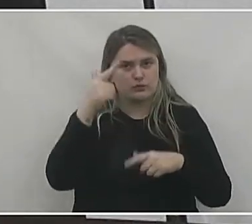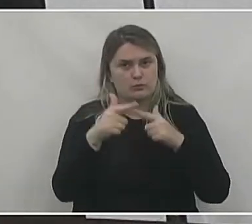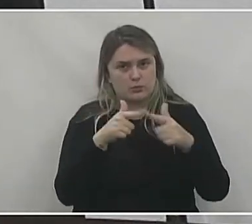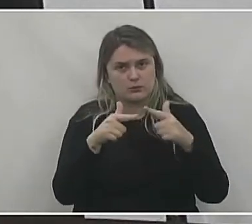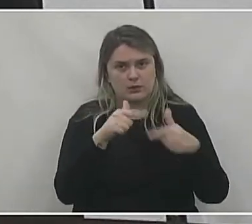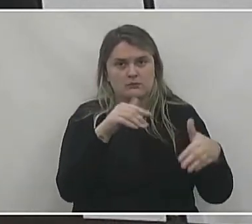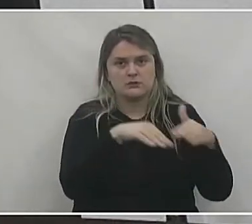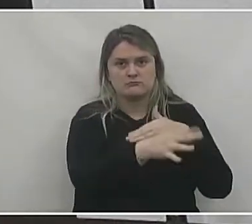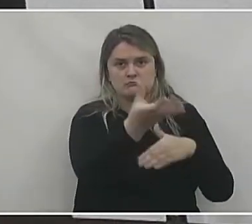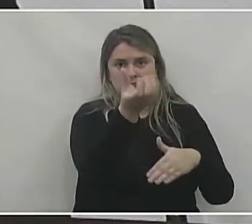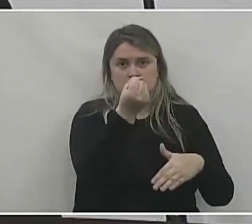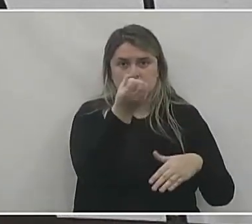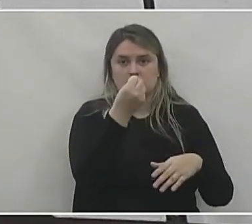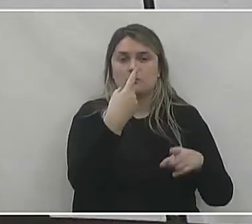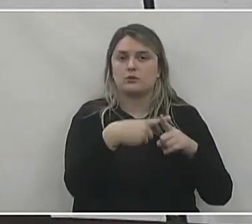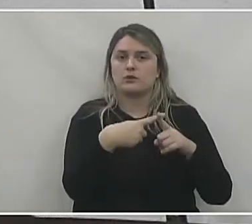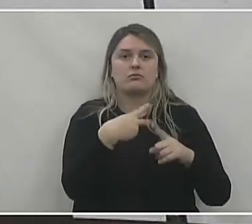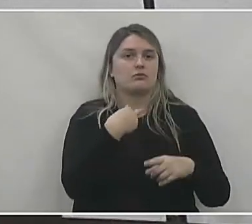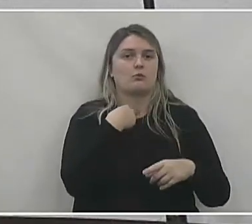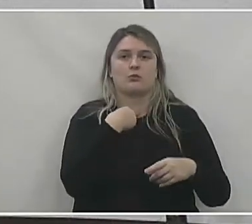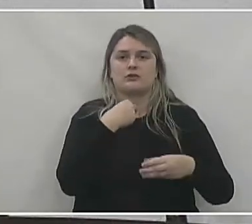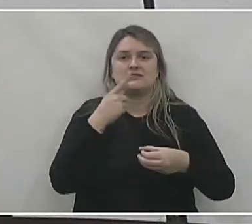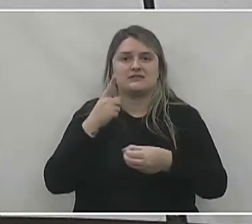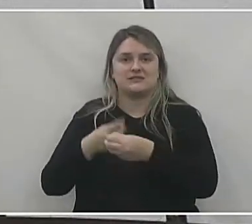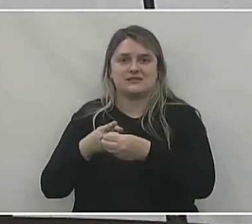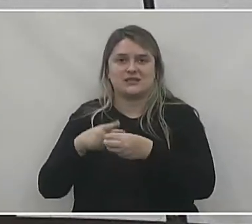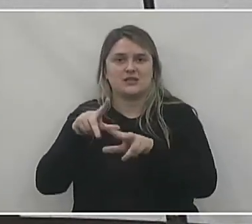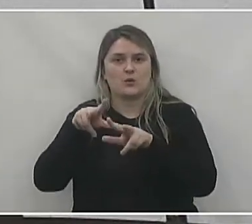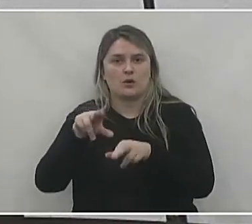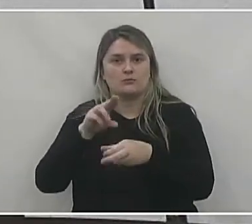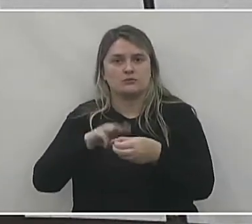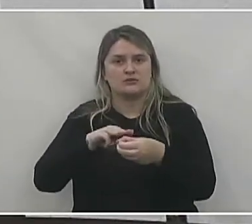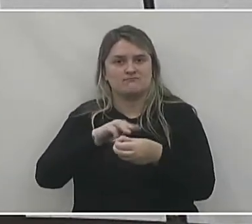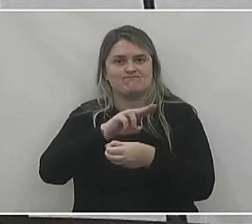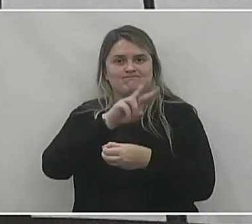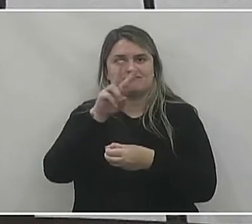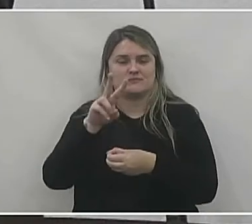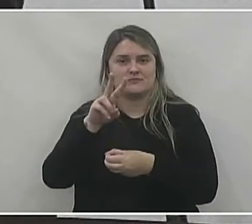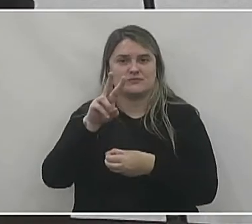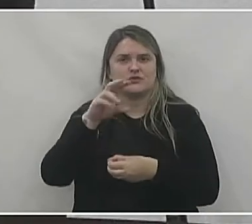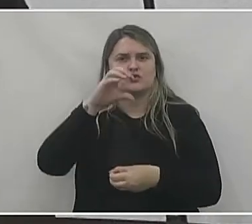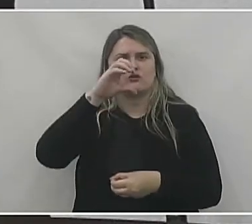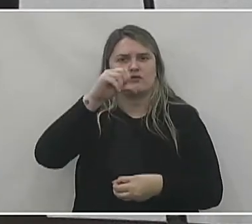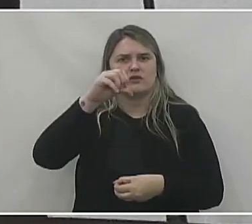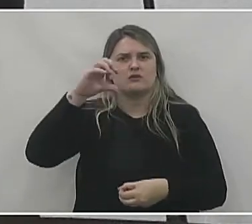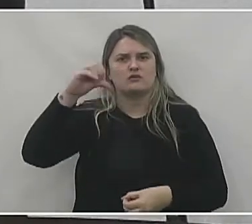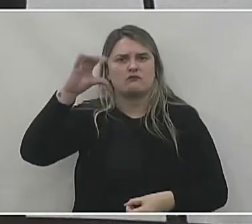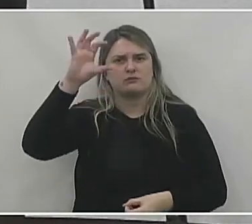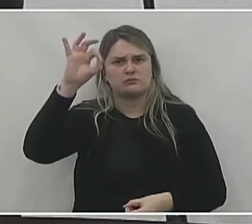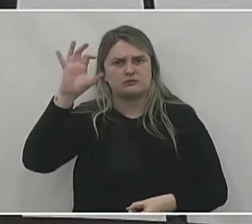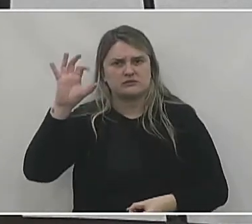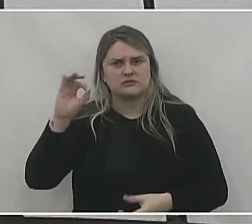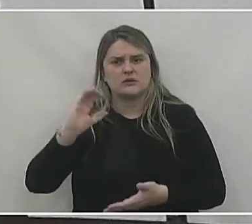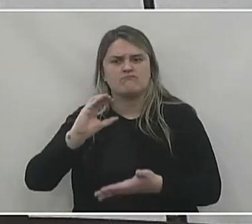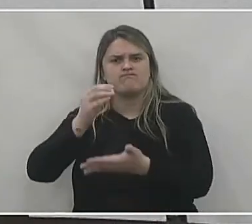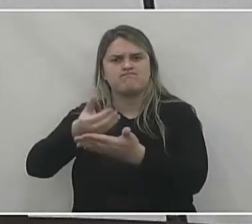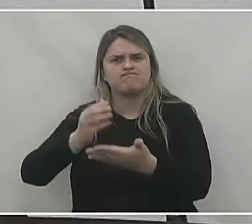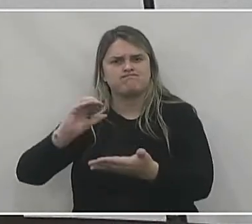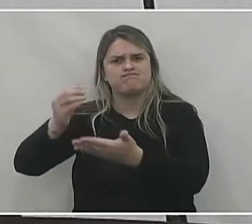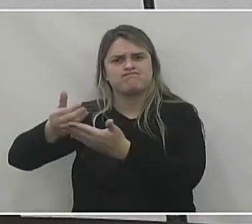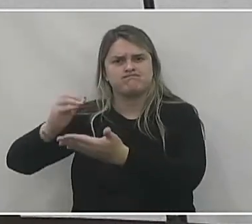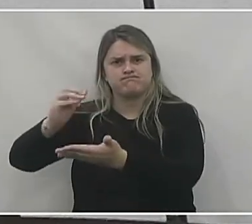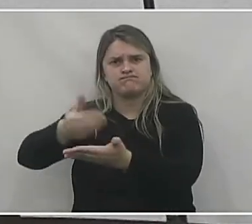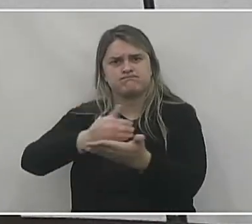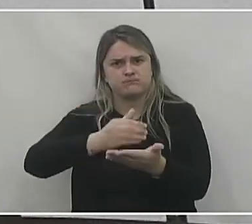problema do Fundo de Previdência. Porque não pode uma cidade como União da Vitória, 99% dos investimentos que